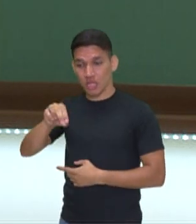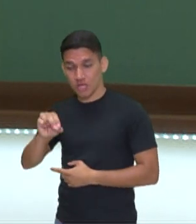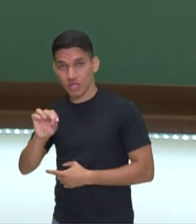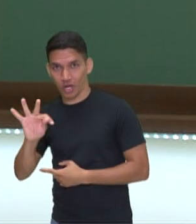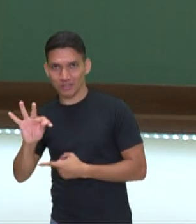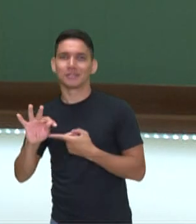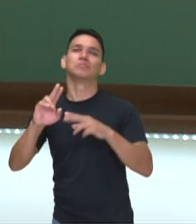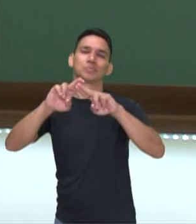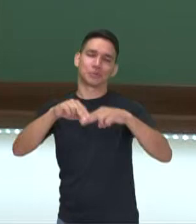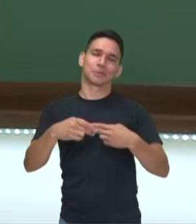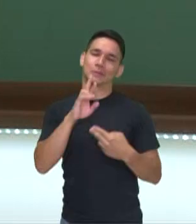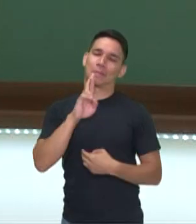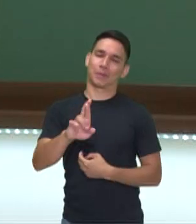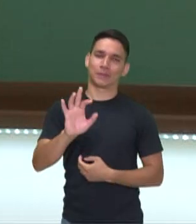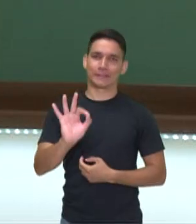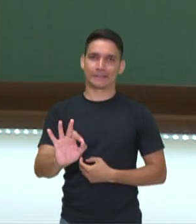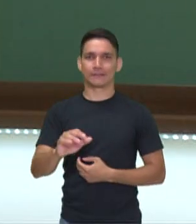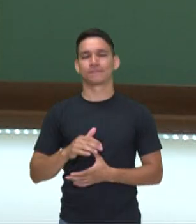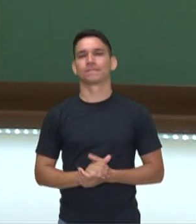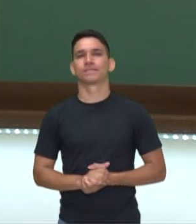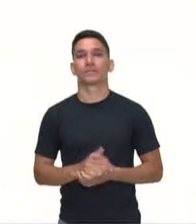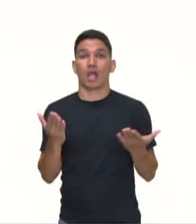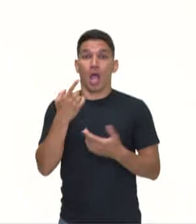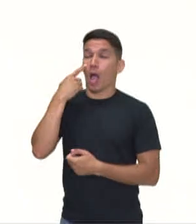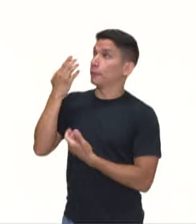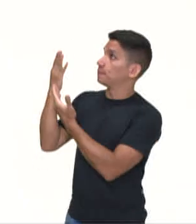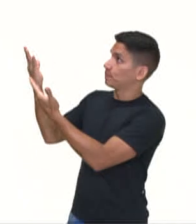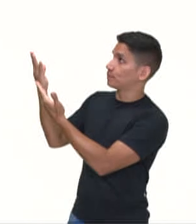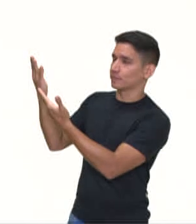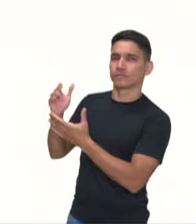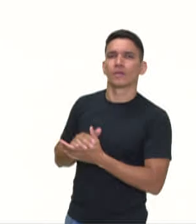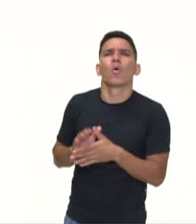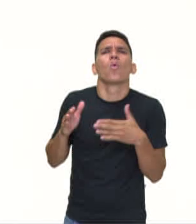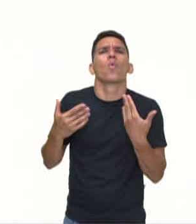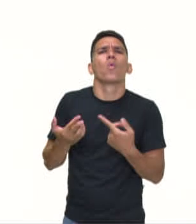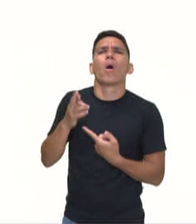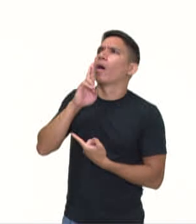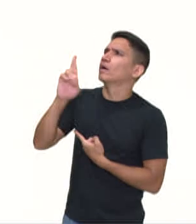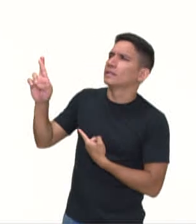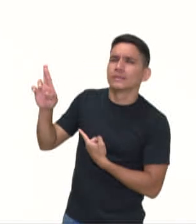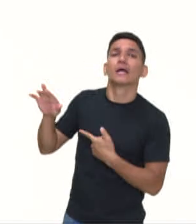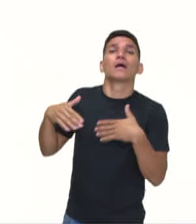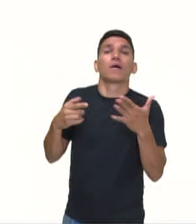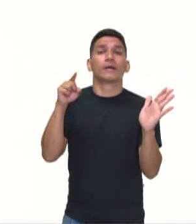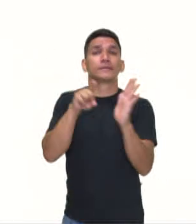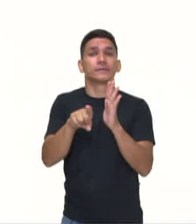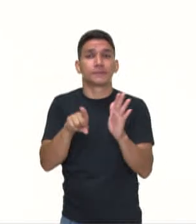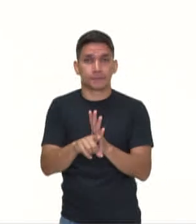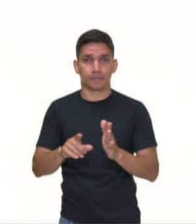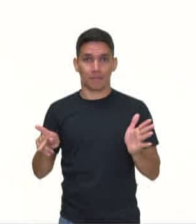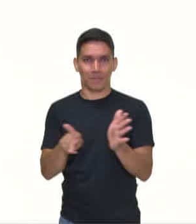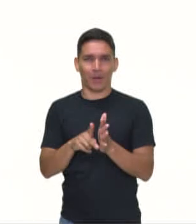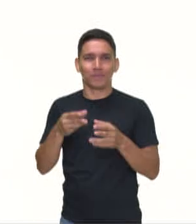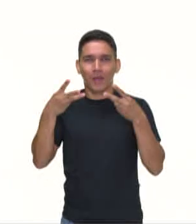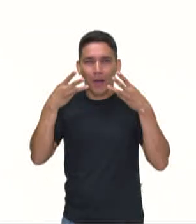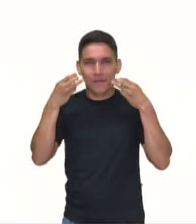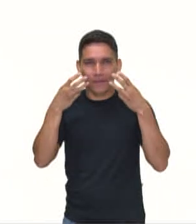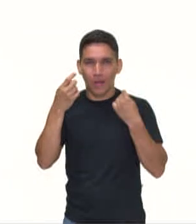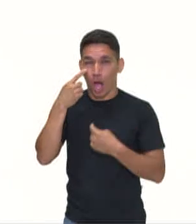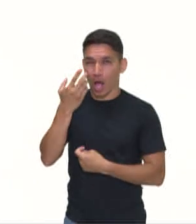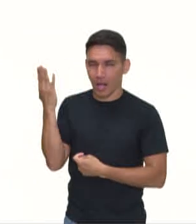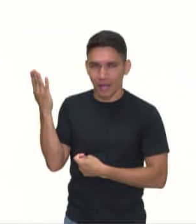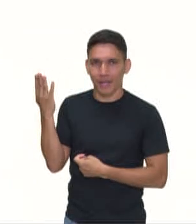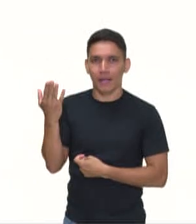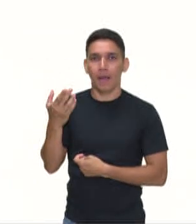ok? Agora, look at the comic strip and answer the question. Então aqui nós temos uma tirinha do Garfield e eu quero que vocês